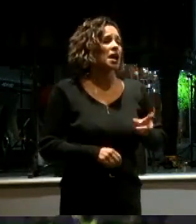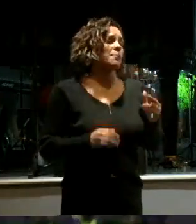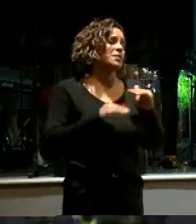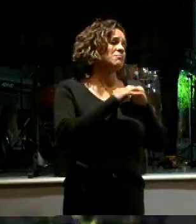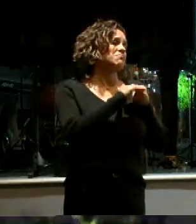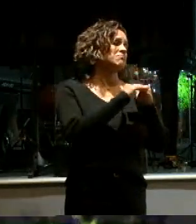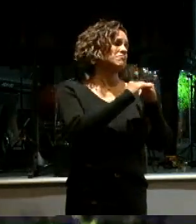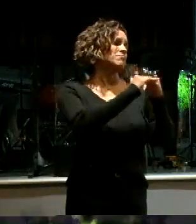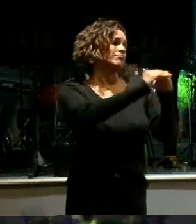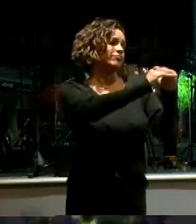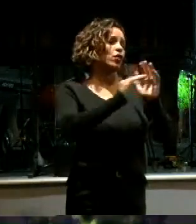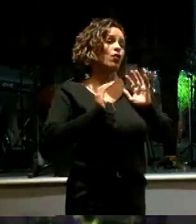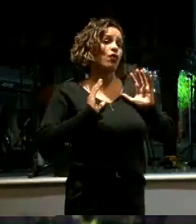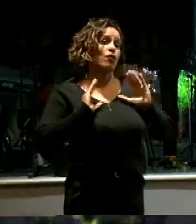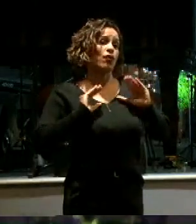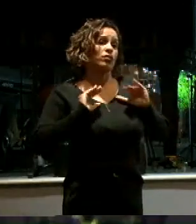Jireh.